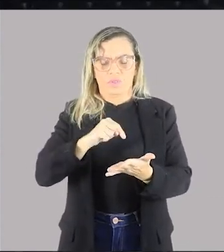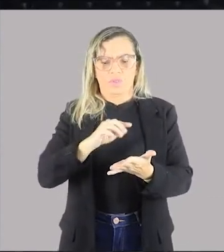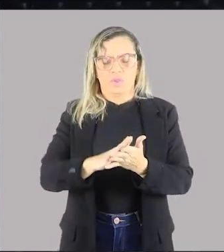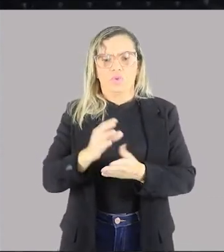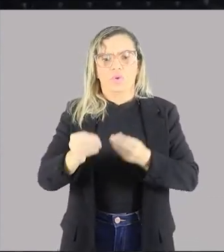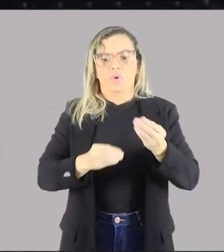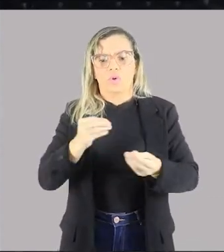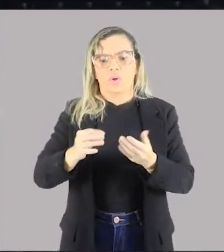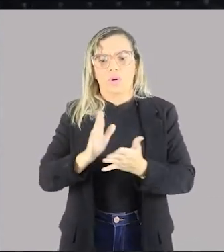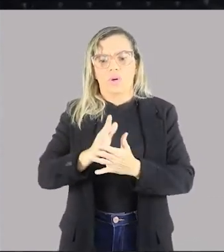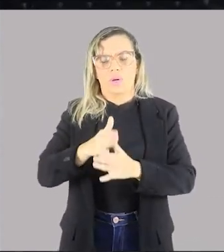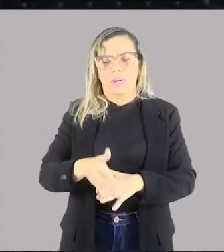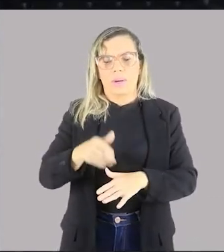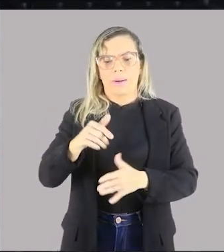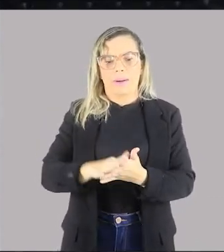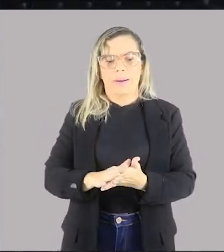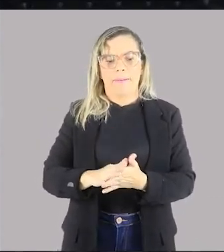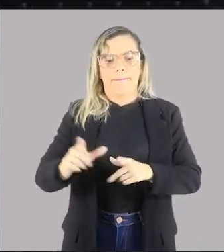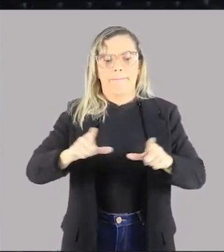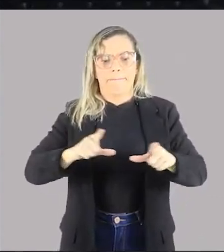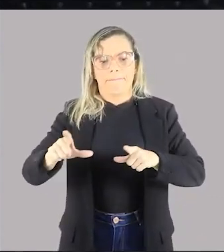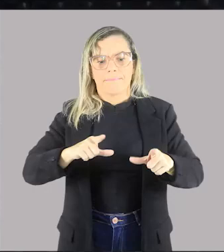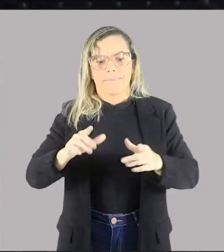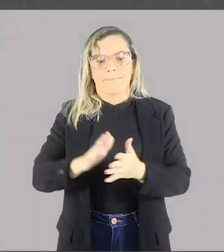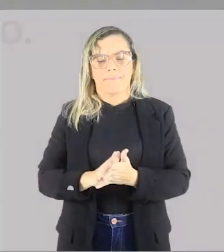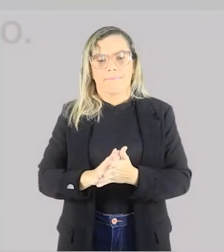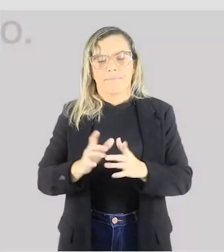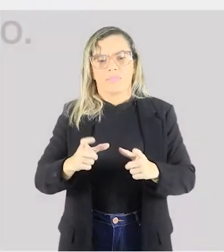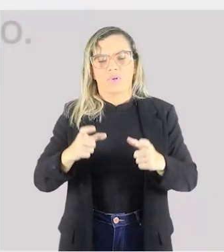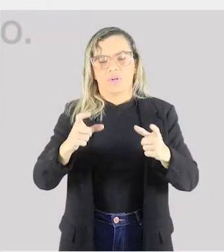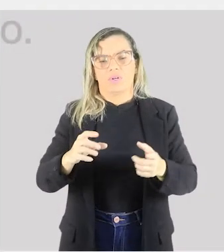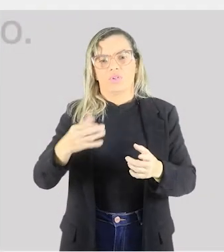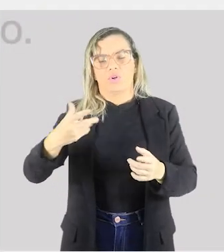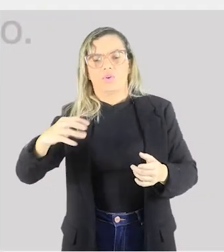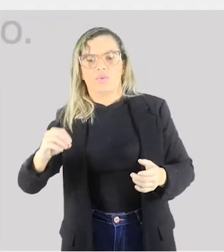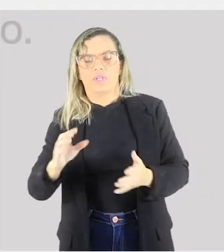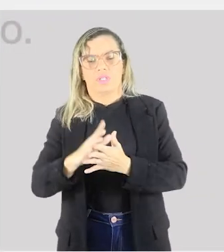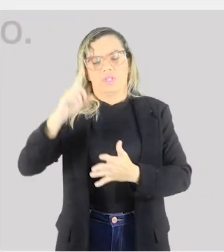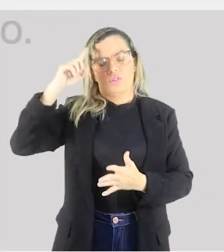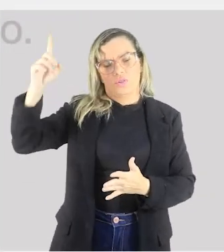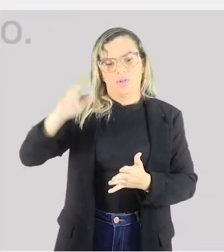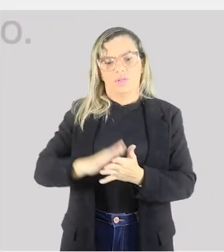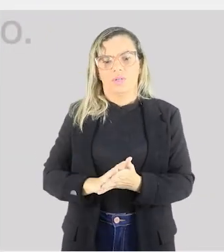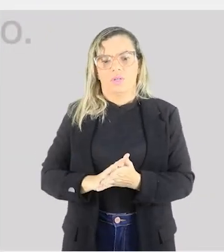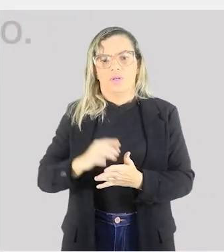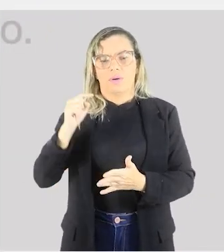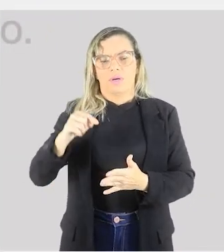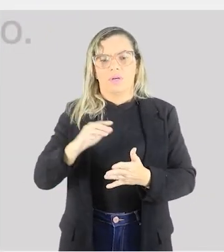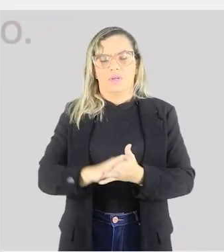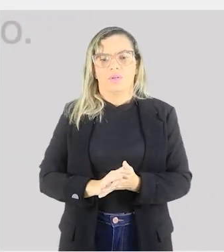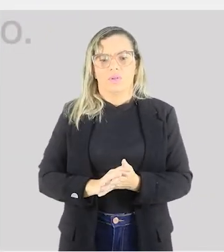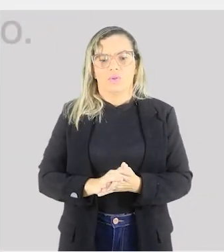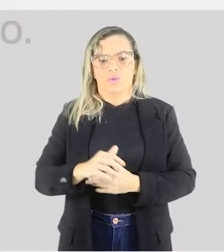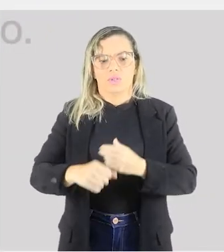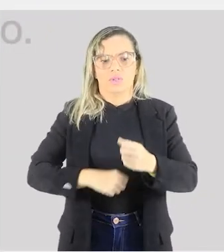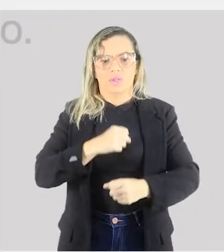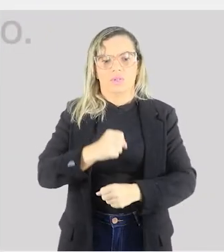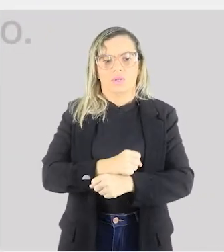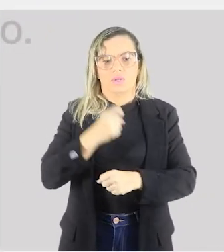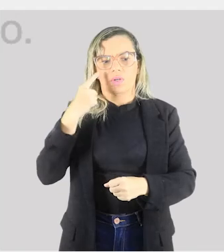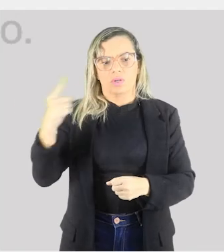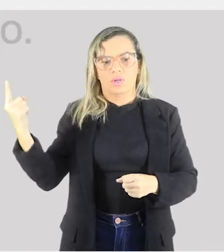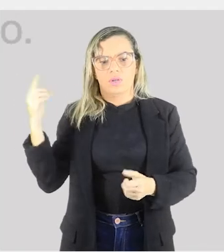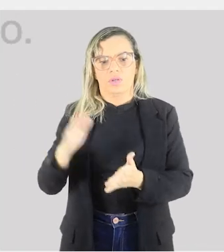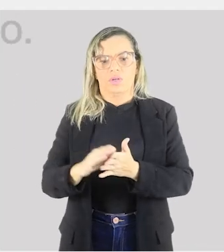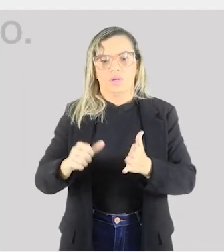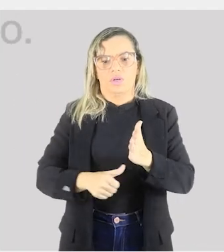Paulo faltara mais de 90 dias no último ano. Vamos lá. A respeito do caso, letra A. Marcos Paulo, servidor público estável,